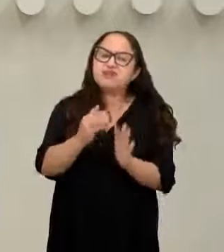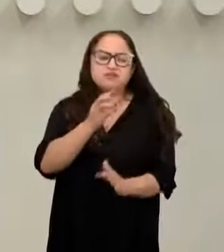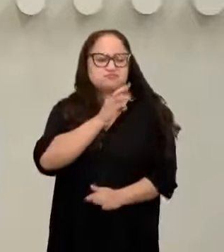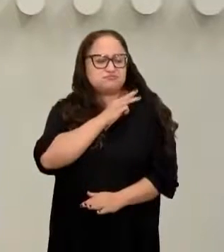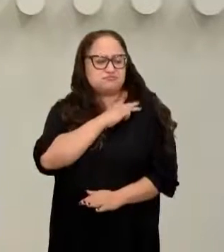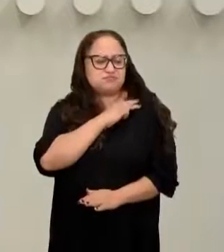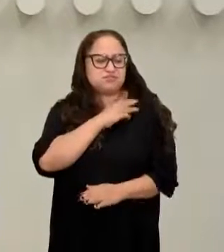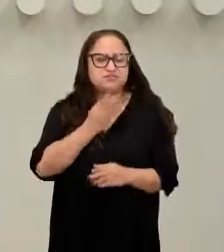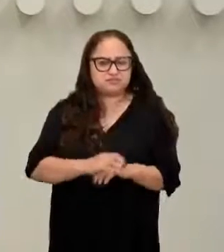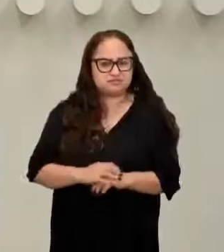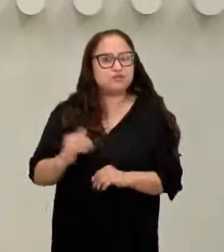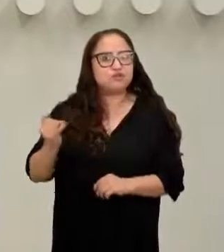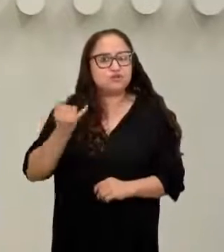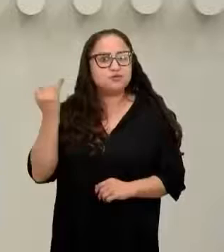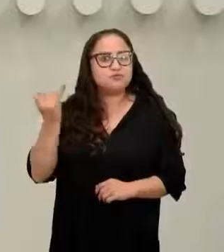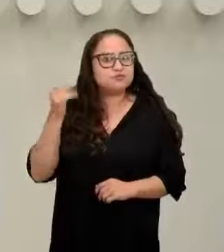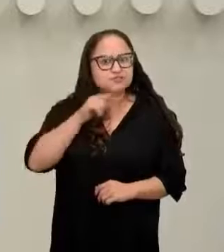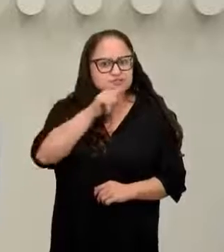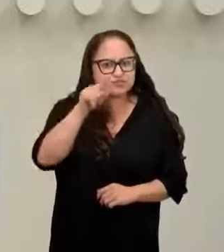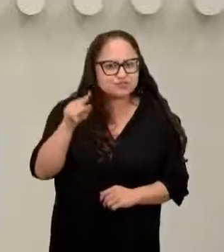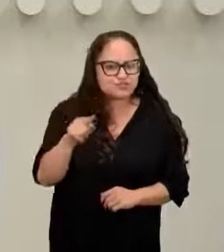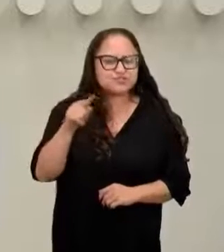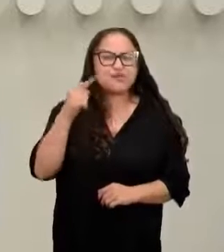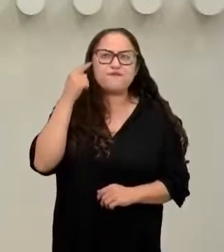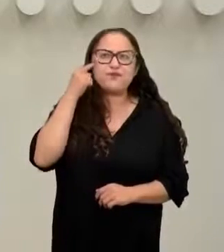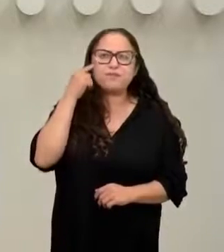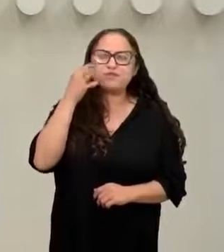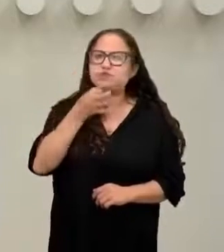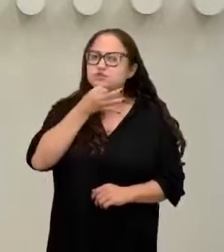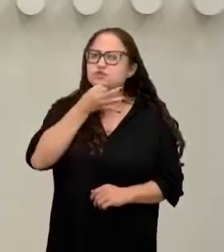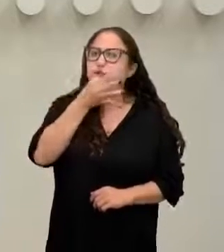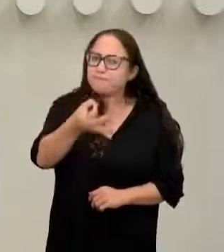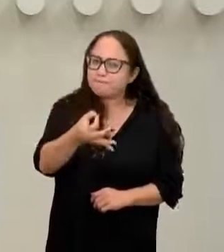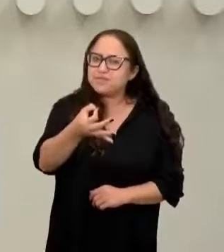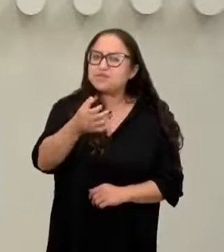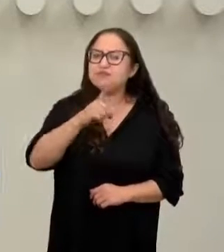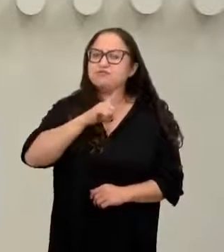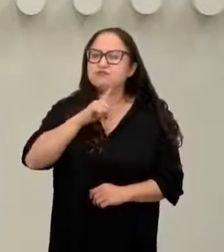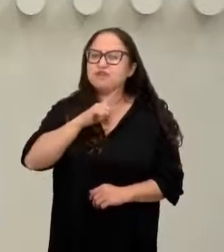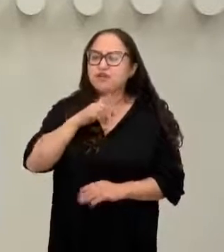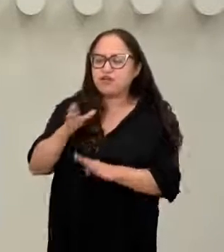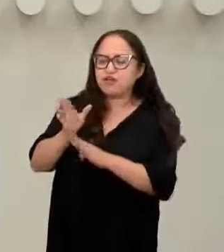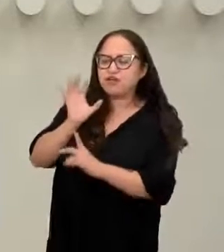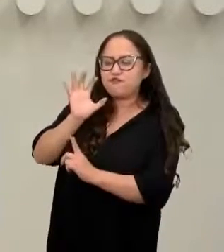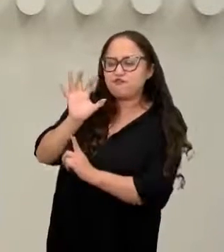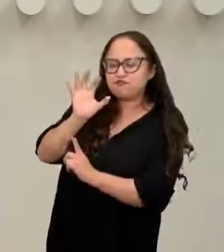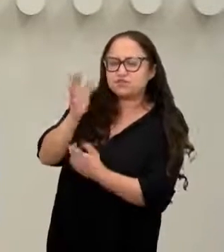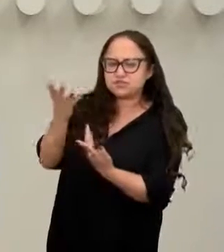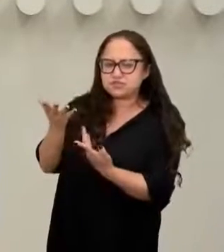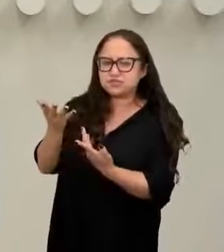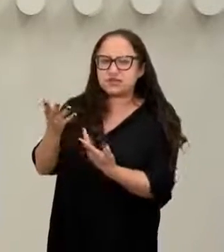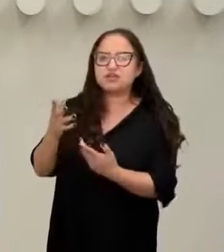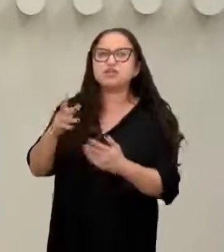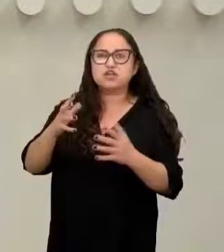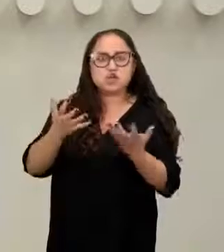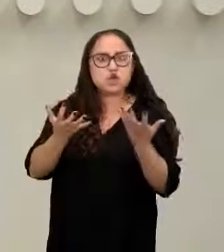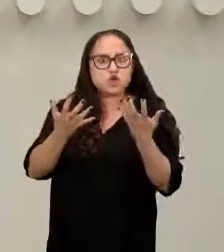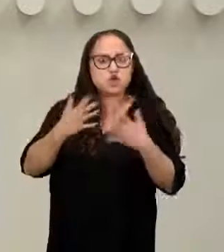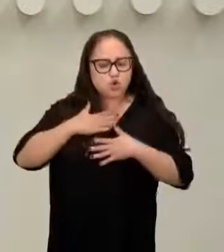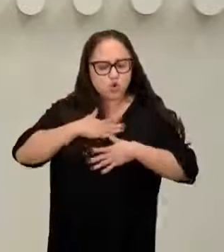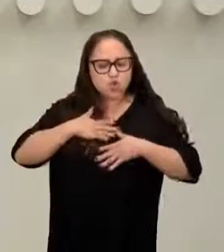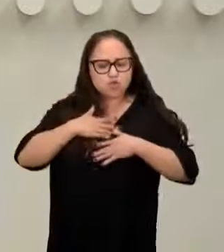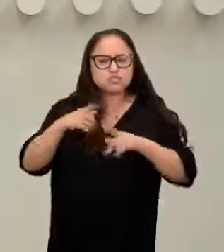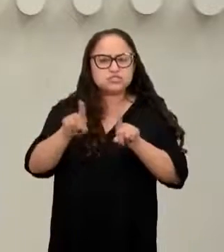é um assunto importante. E se você for uma pessoa que gosta de opinar, que gosta de convencer as pessoas e que gosta de se posicionar na vida, você vai levar